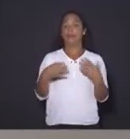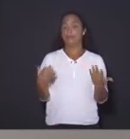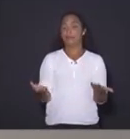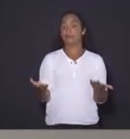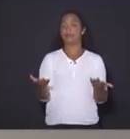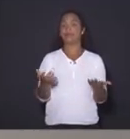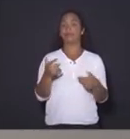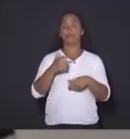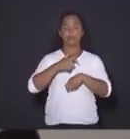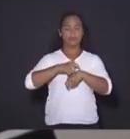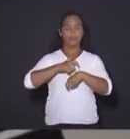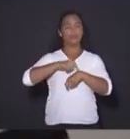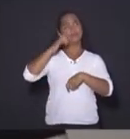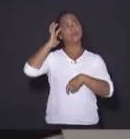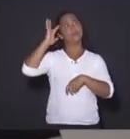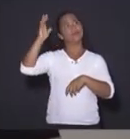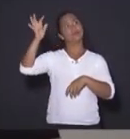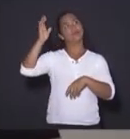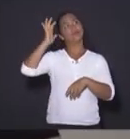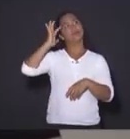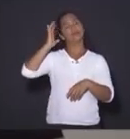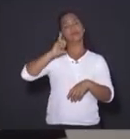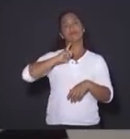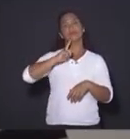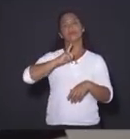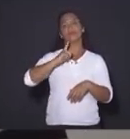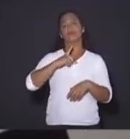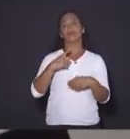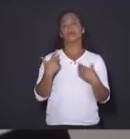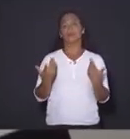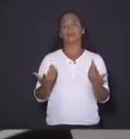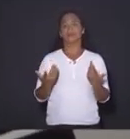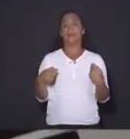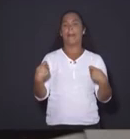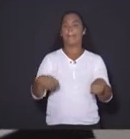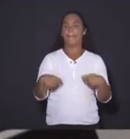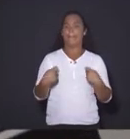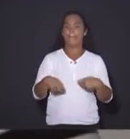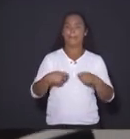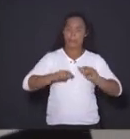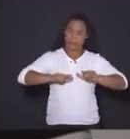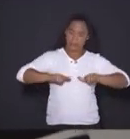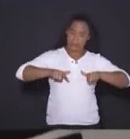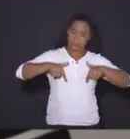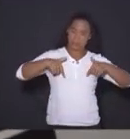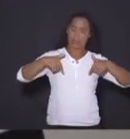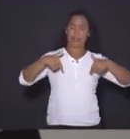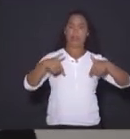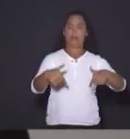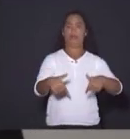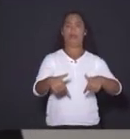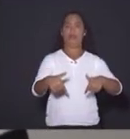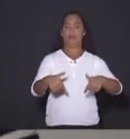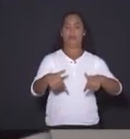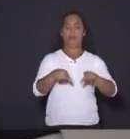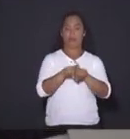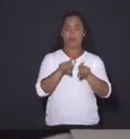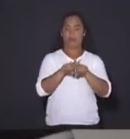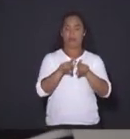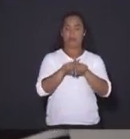tempos de reflexão eu tenho achado que nós temos que lutar por uma perspectiva em intersecções nal